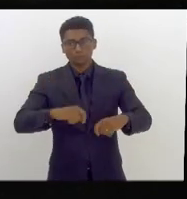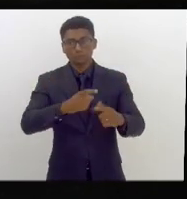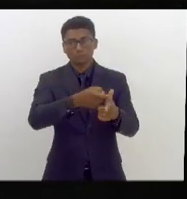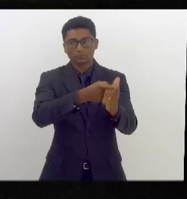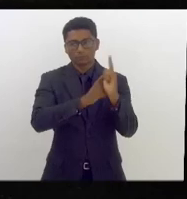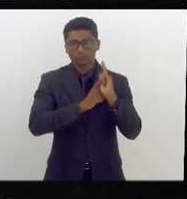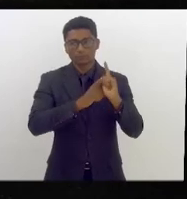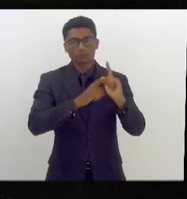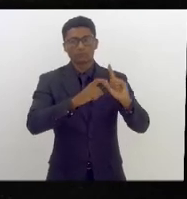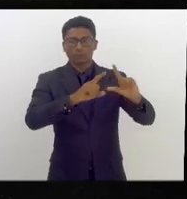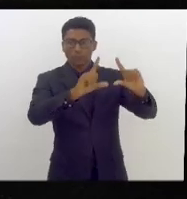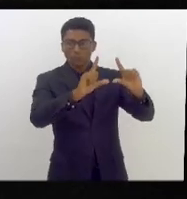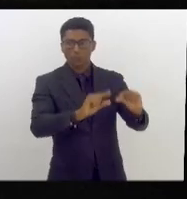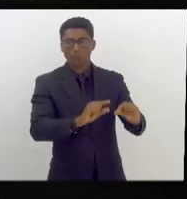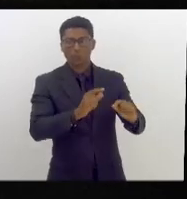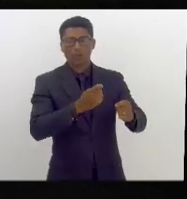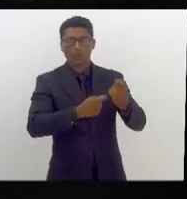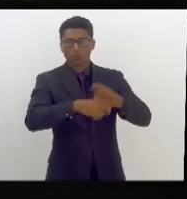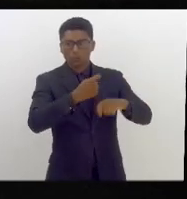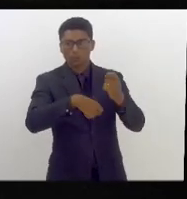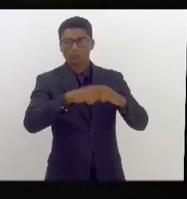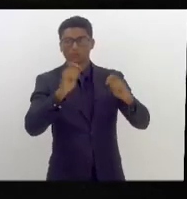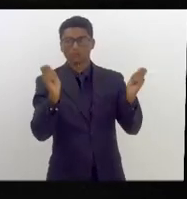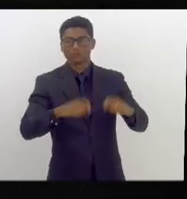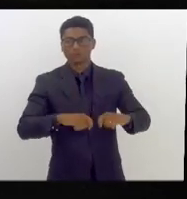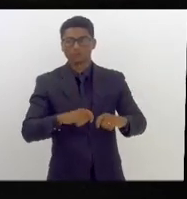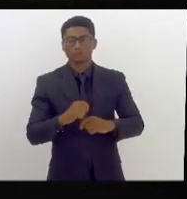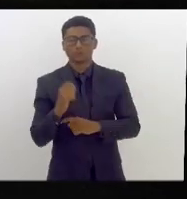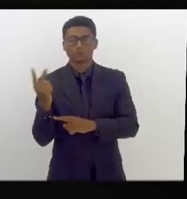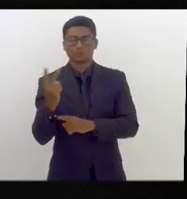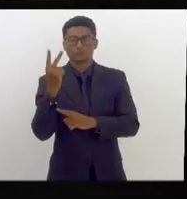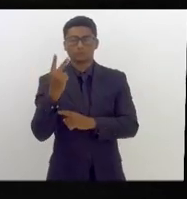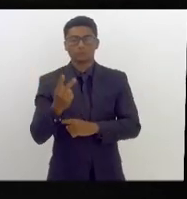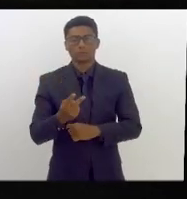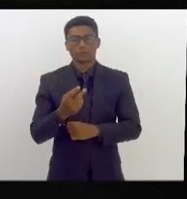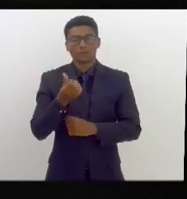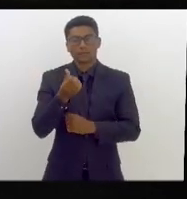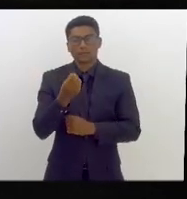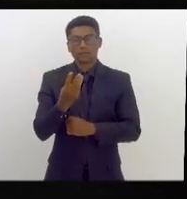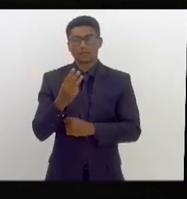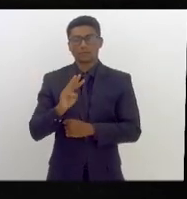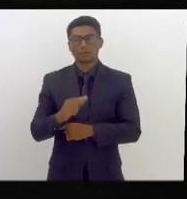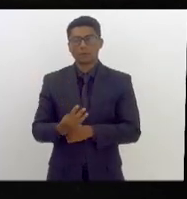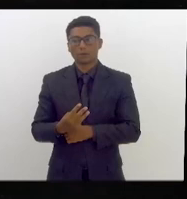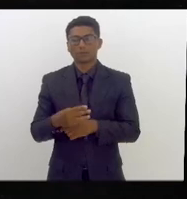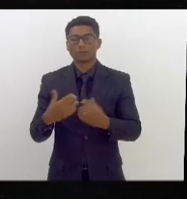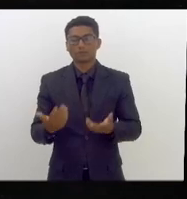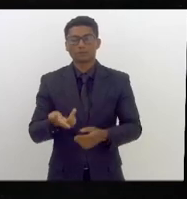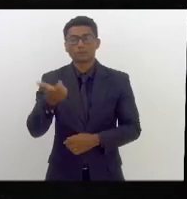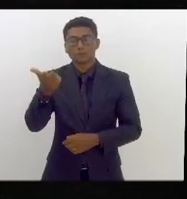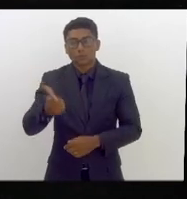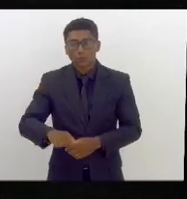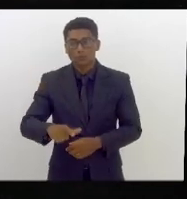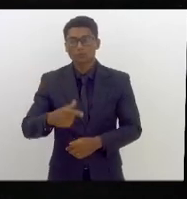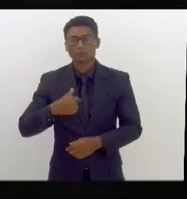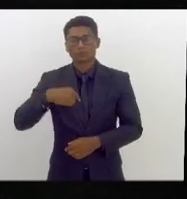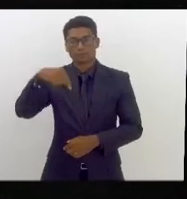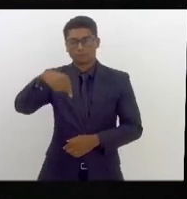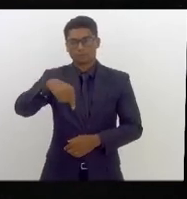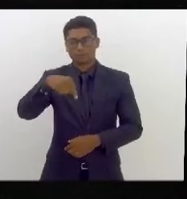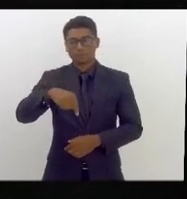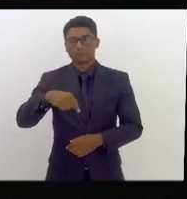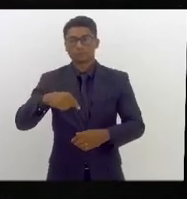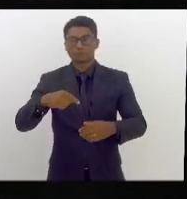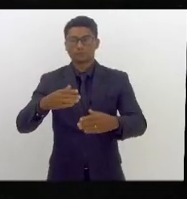uma economia dessa dívida no valor de 63 milhões. Então, quero mais uma vez encerrar aqui,